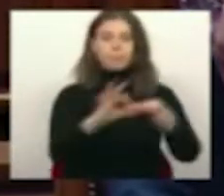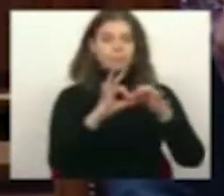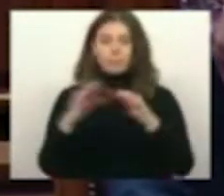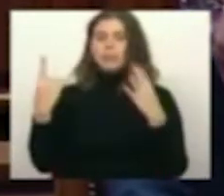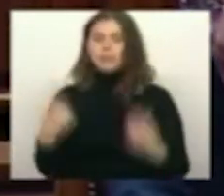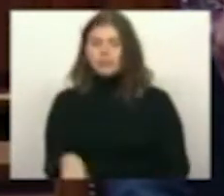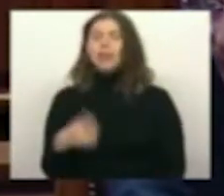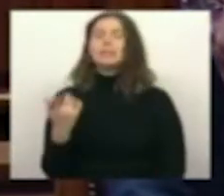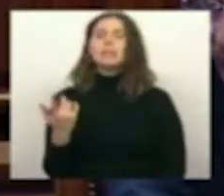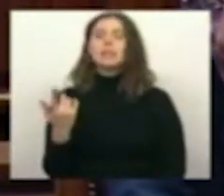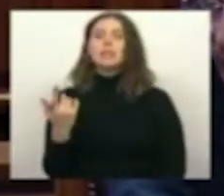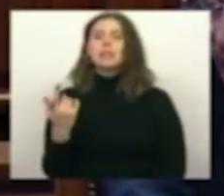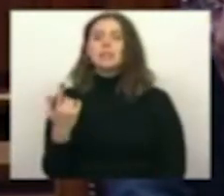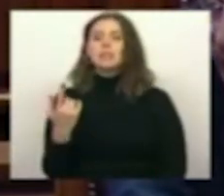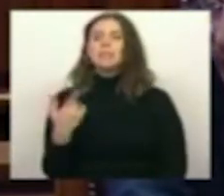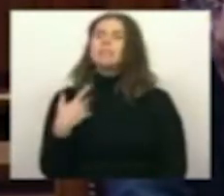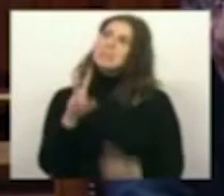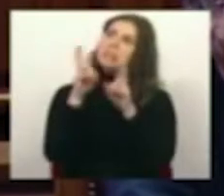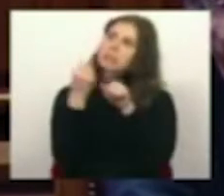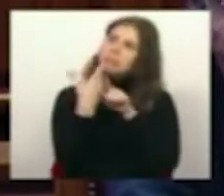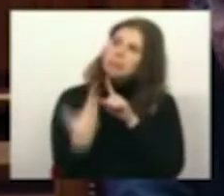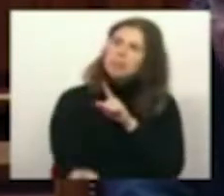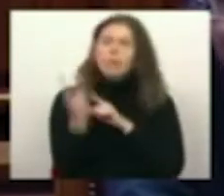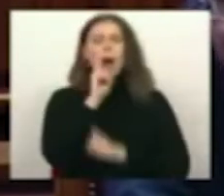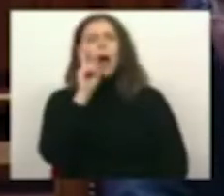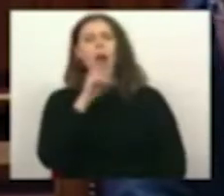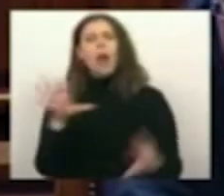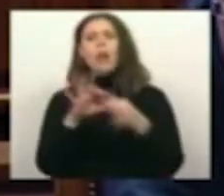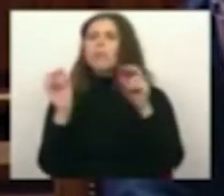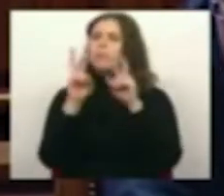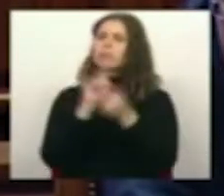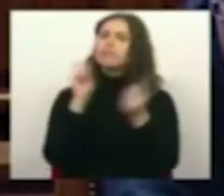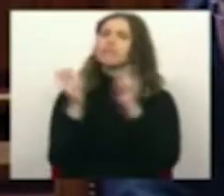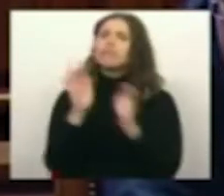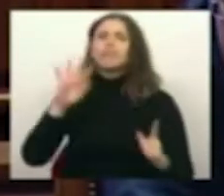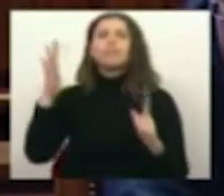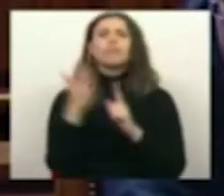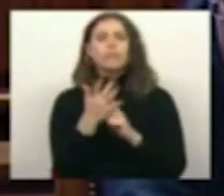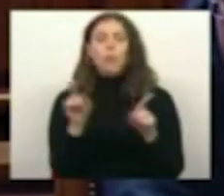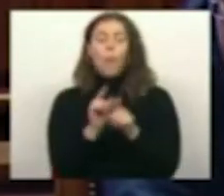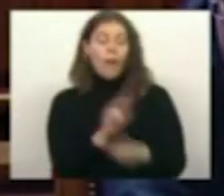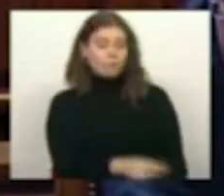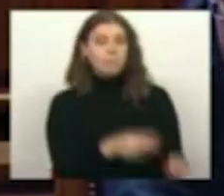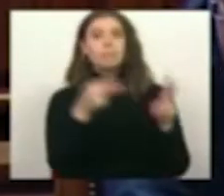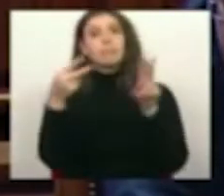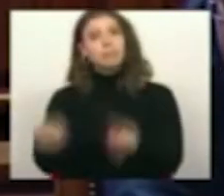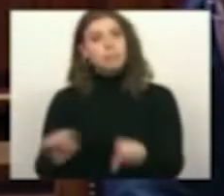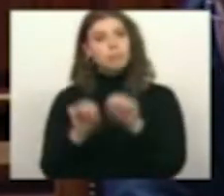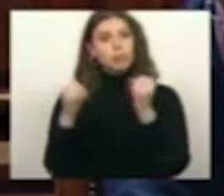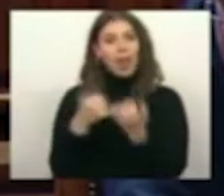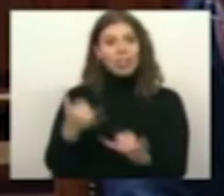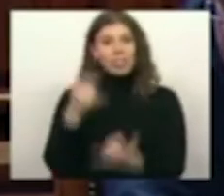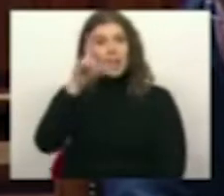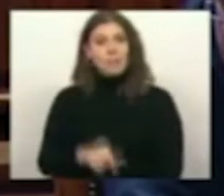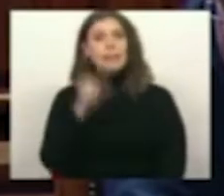tivesse uma densificação temática importante em matéria de alterações climáticas, em matéria de transição para a sociedade digital,